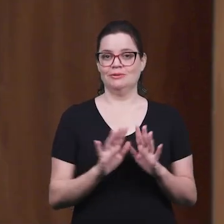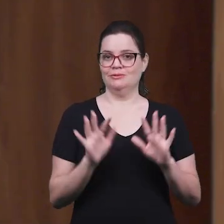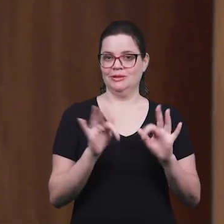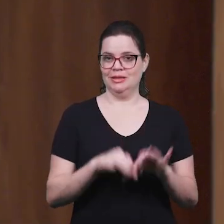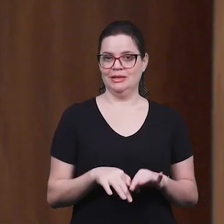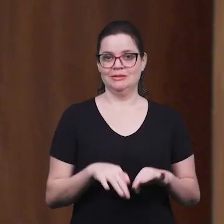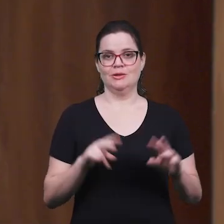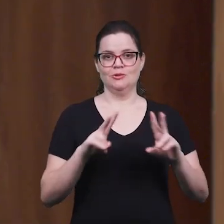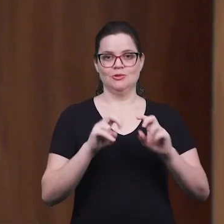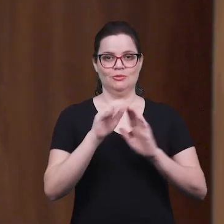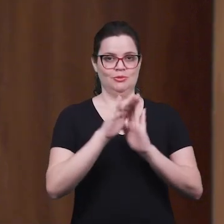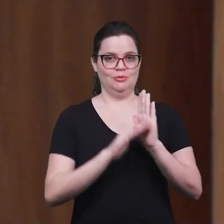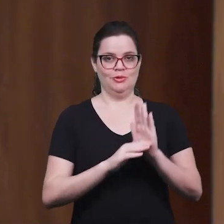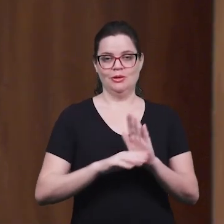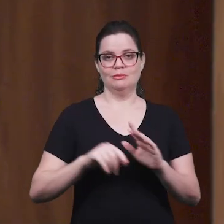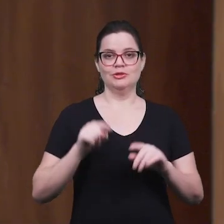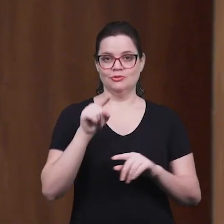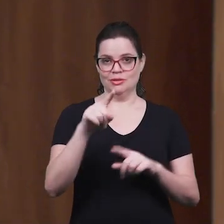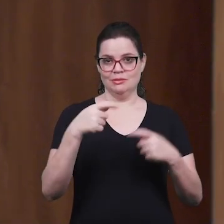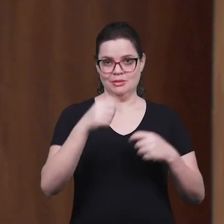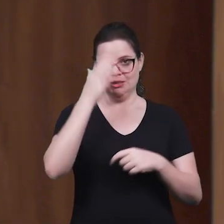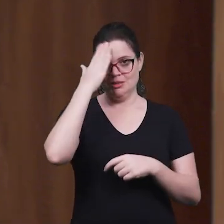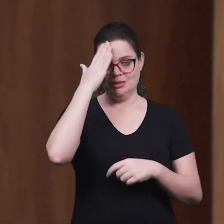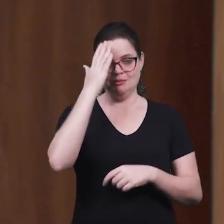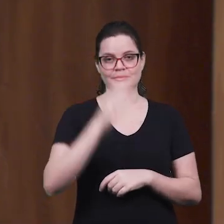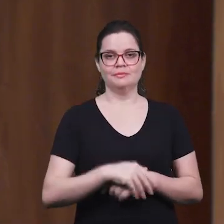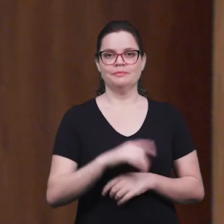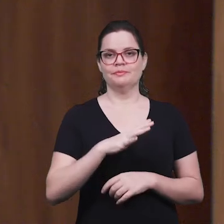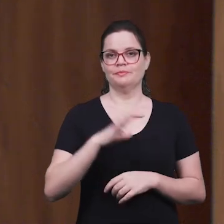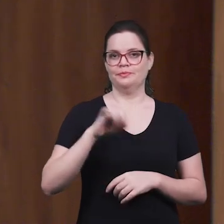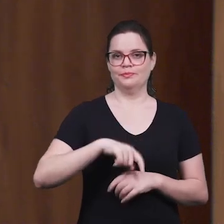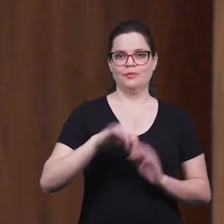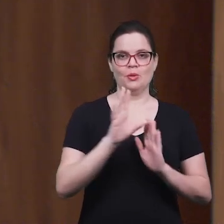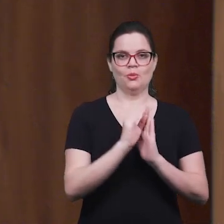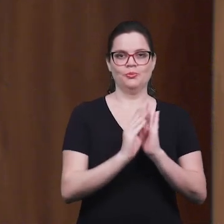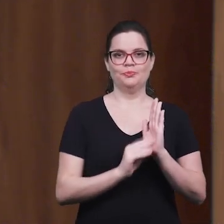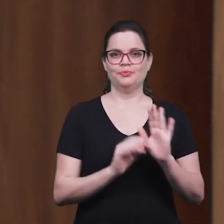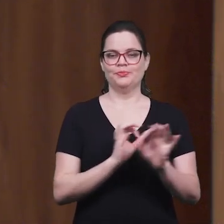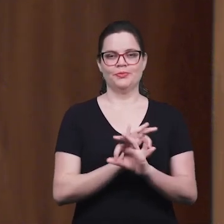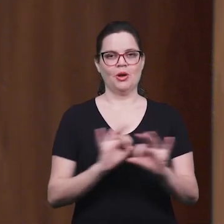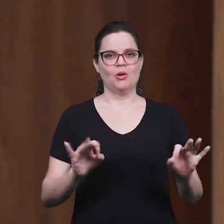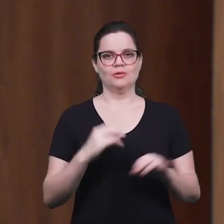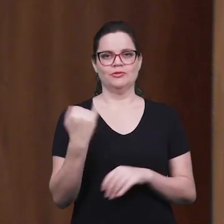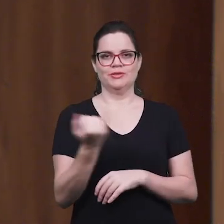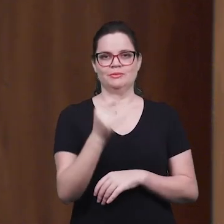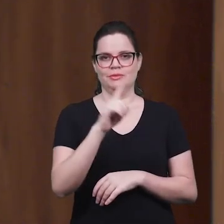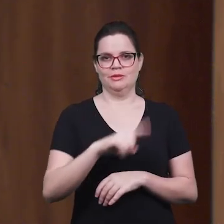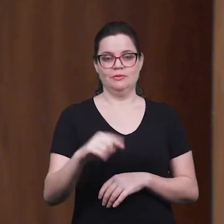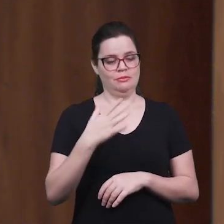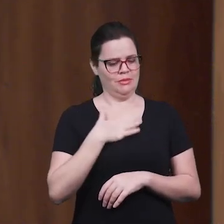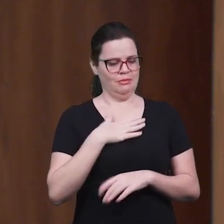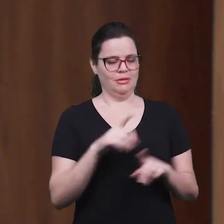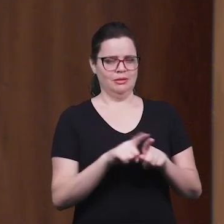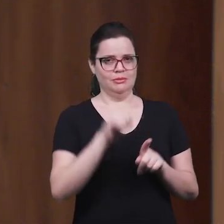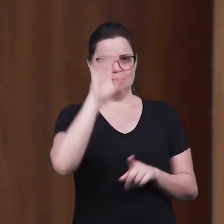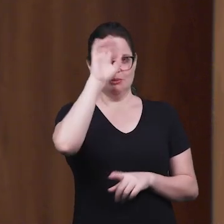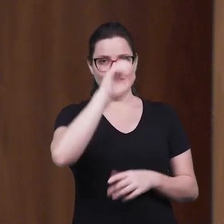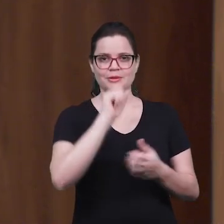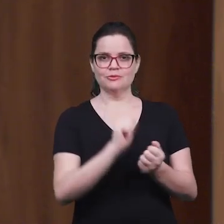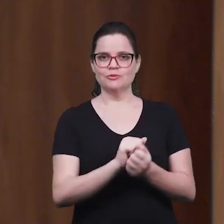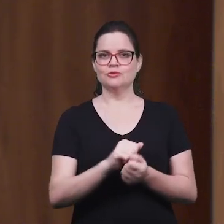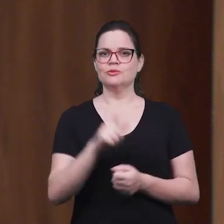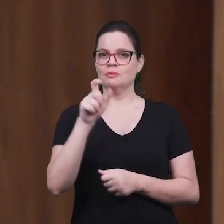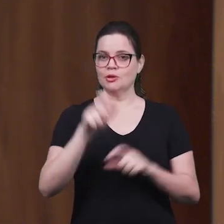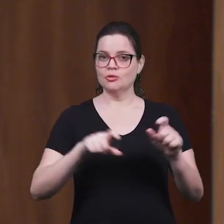nosso Você Precisa Saber. E eu tenho certeza que esse conteúdo vai ser muito importante para você, está sendo para mim,